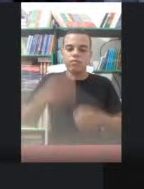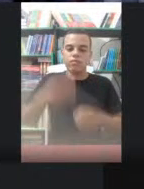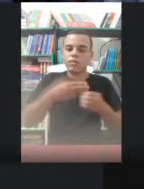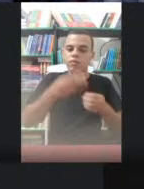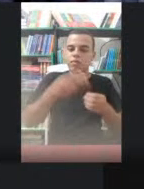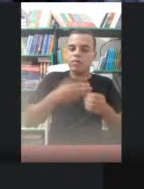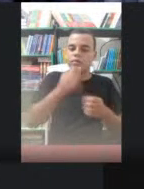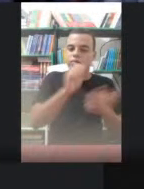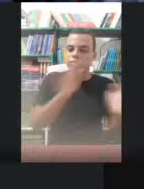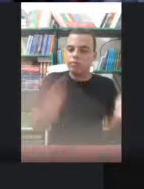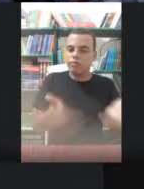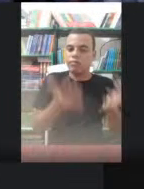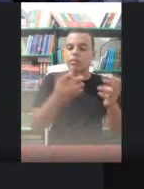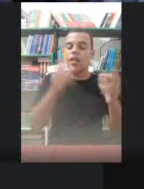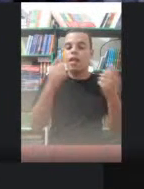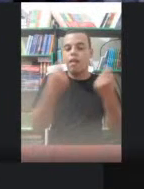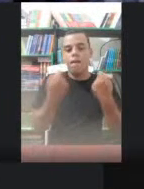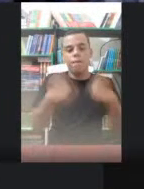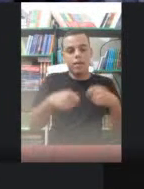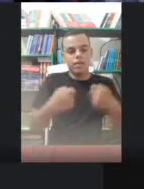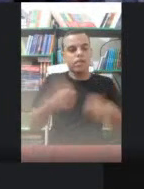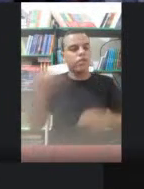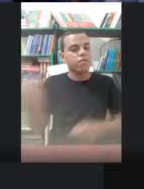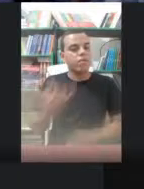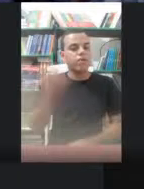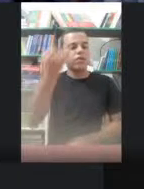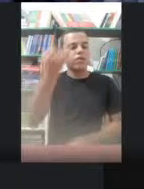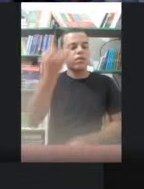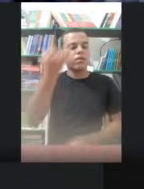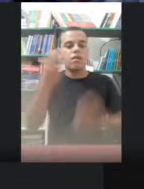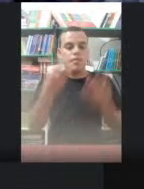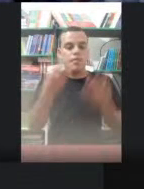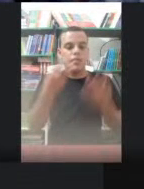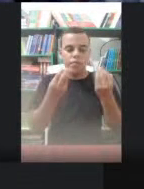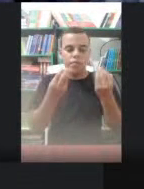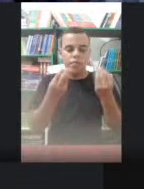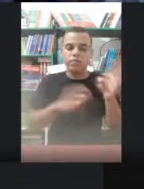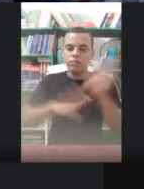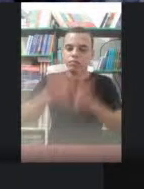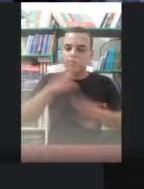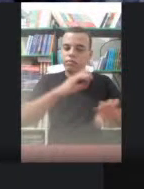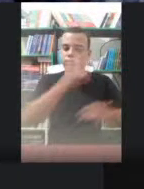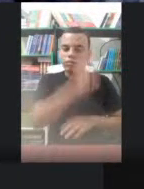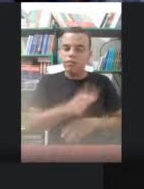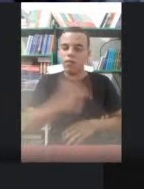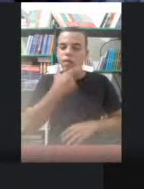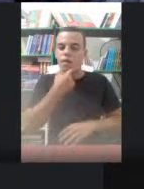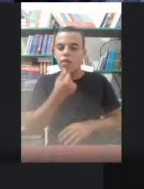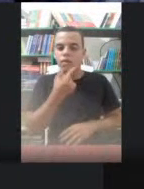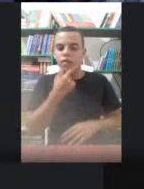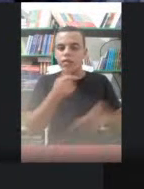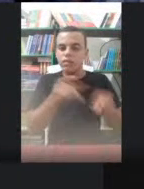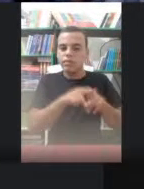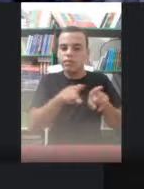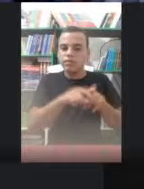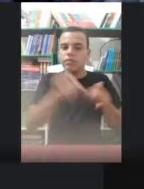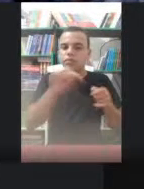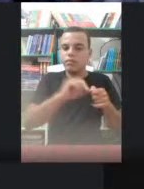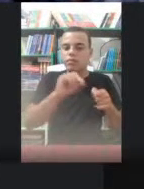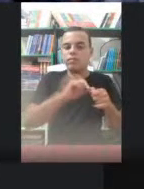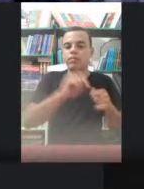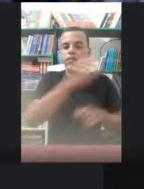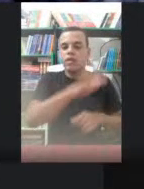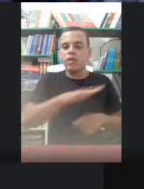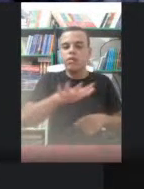acho que é fundamental, vincular, né? Como vincular a nossa população masculina e como fazer do espaço das nossas unidades um espaço